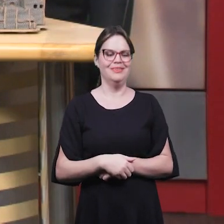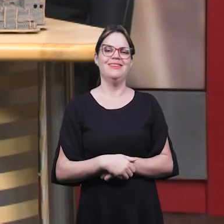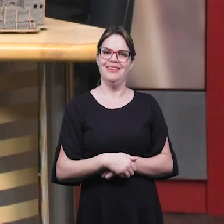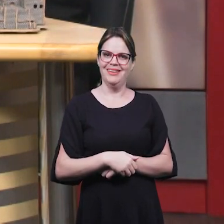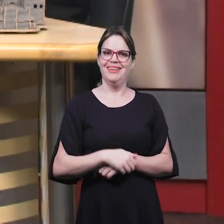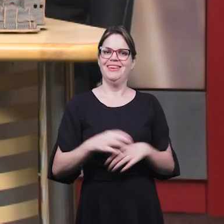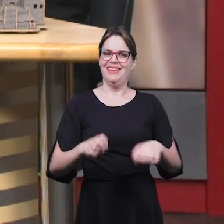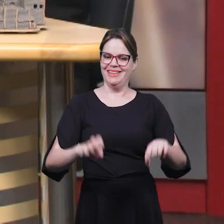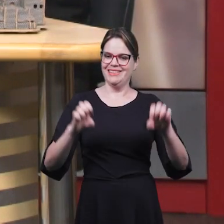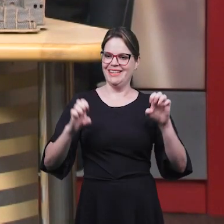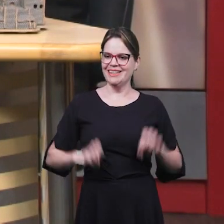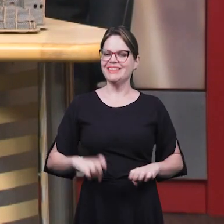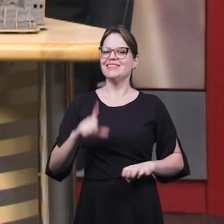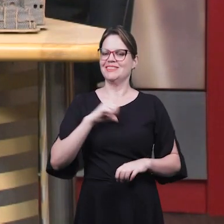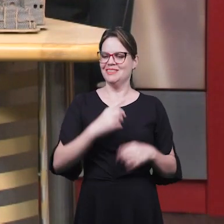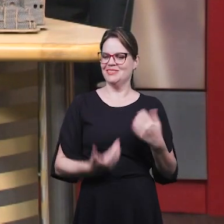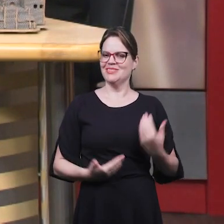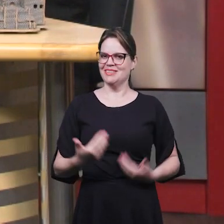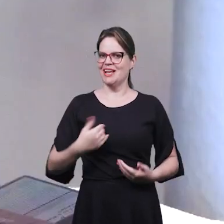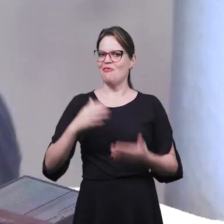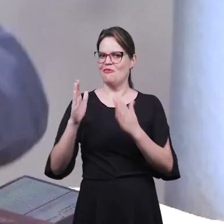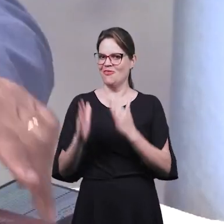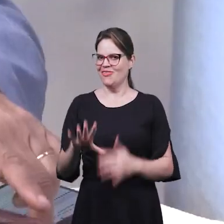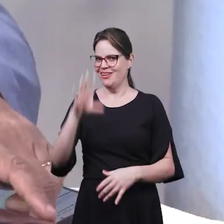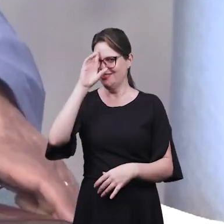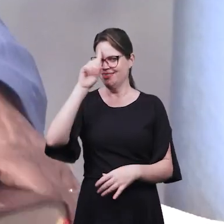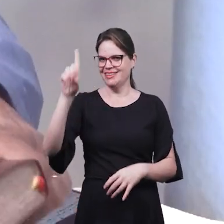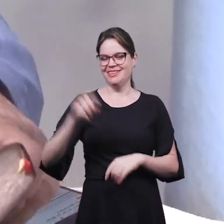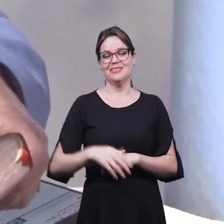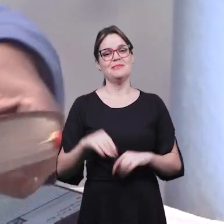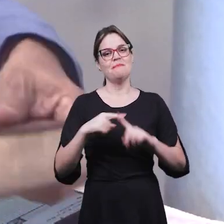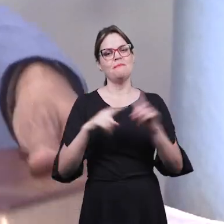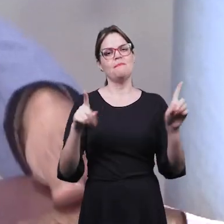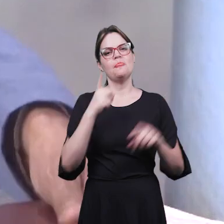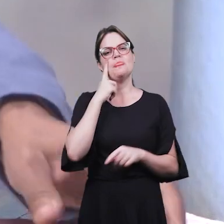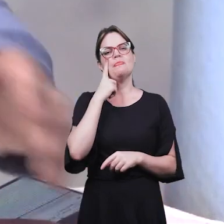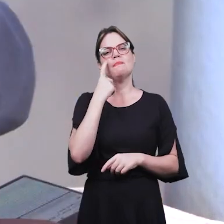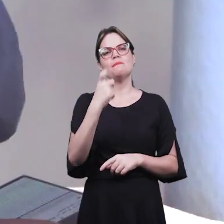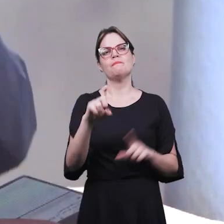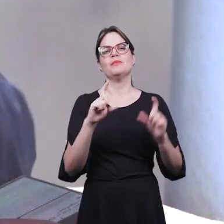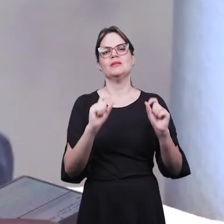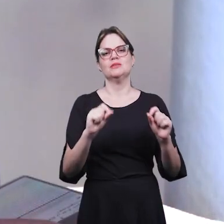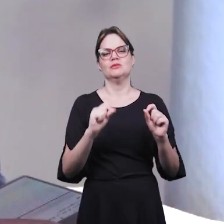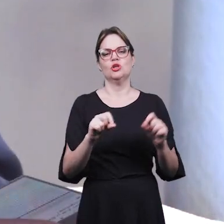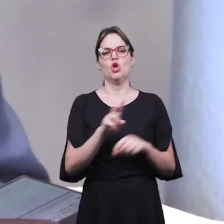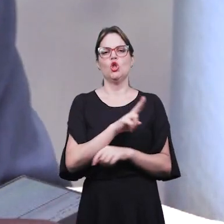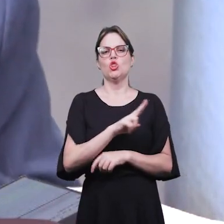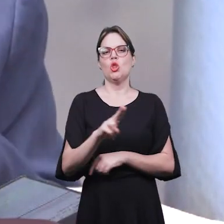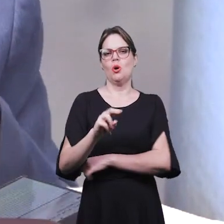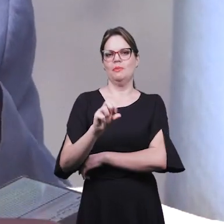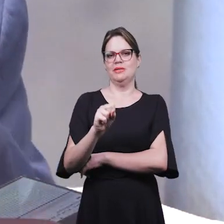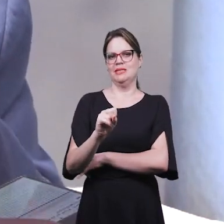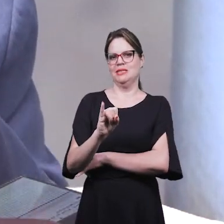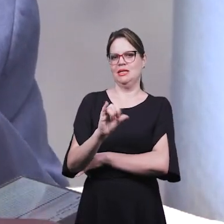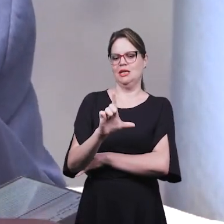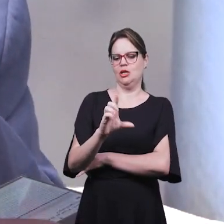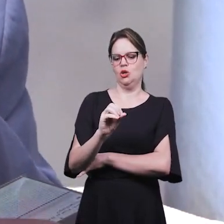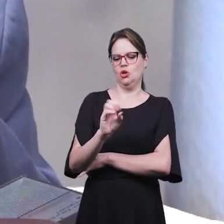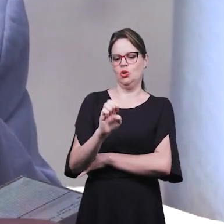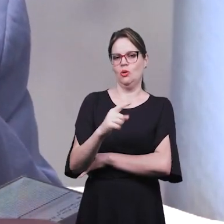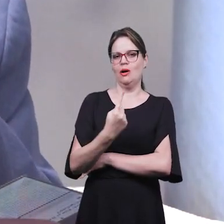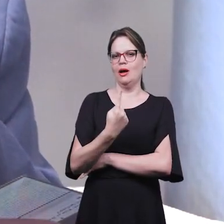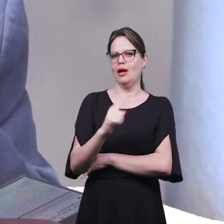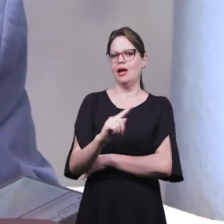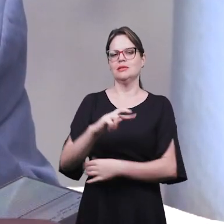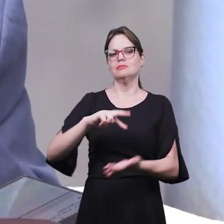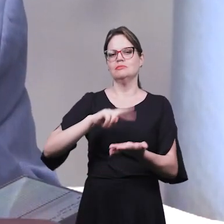com Deus, Ezequias. Ele era... né? Agora, é interessante lembrar que esse tanque de Siloé significa o enviado, né? O enviado por Deus foi Jesus, né?